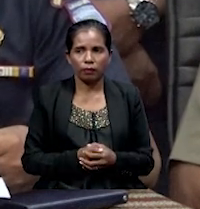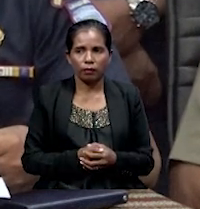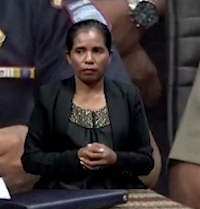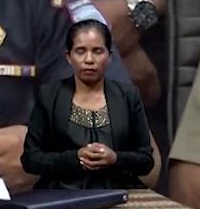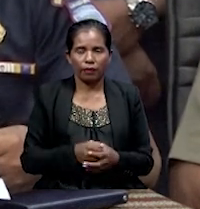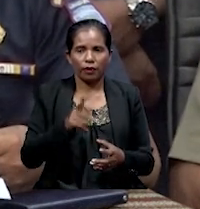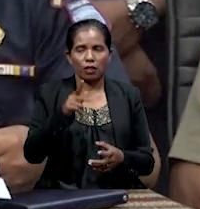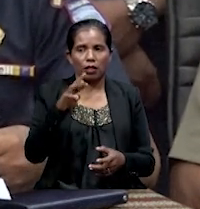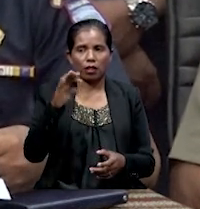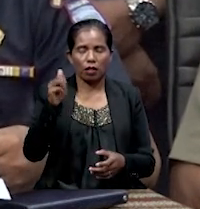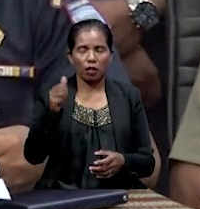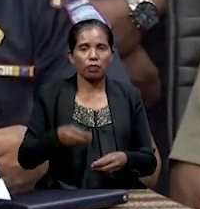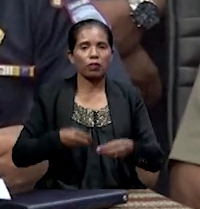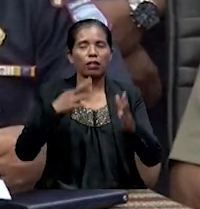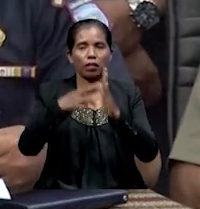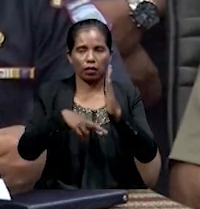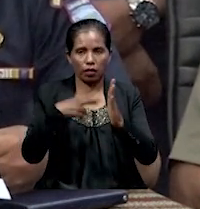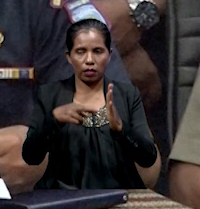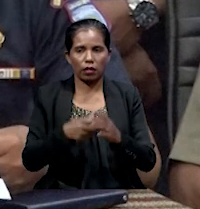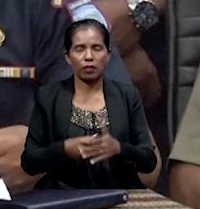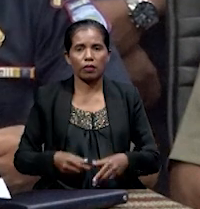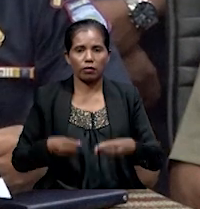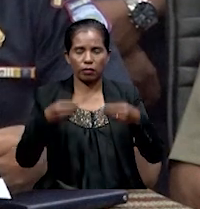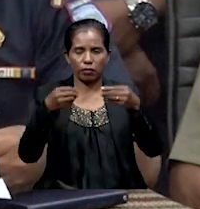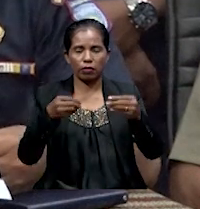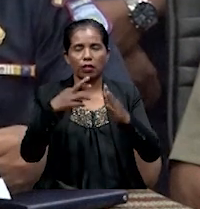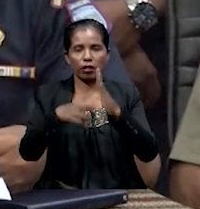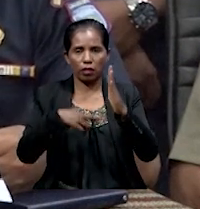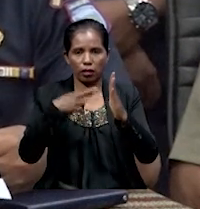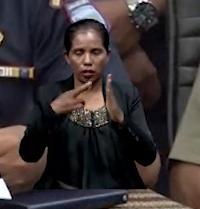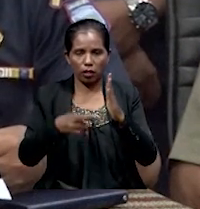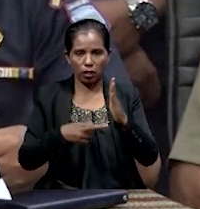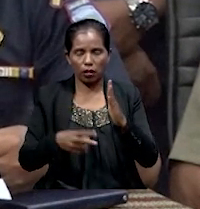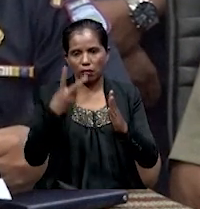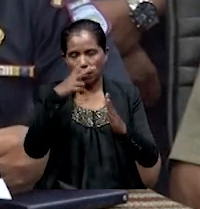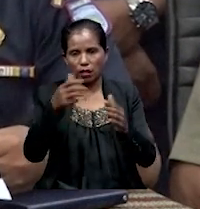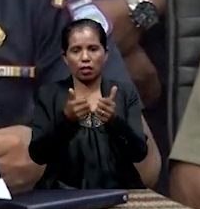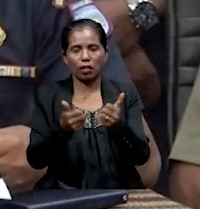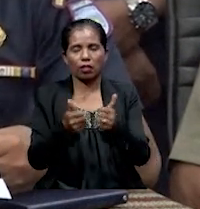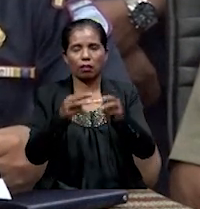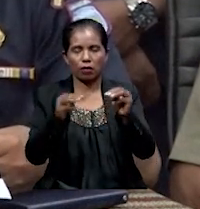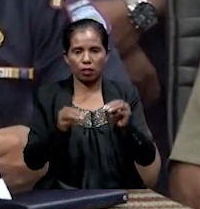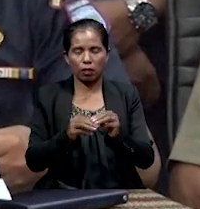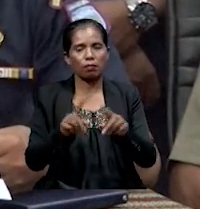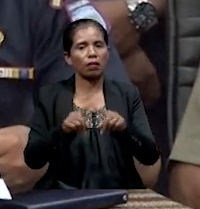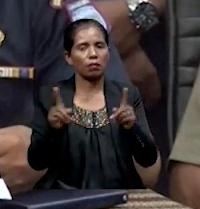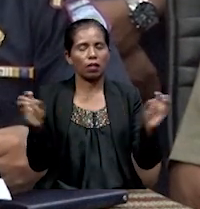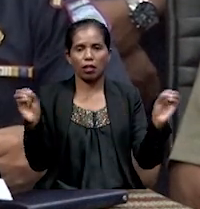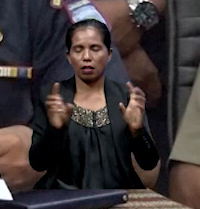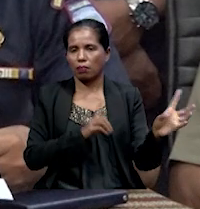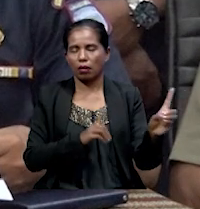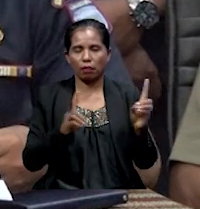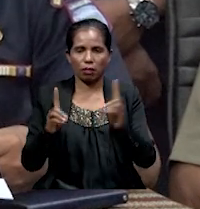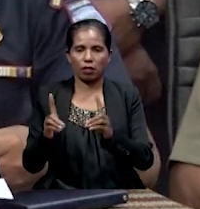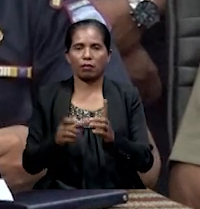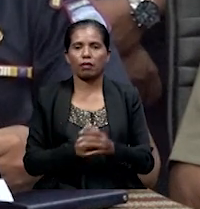kram, fona regulação, fona regras, atu regula artes marciais, mas lá implementa ia krai.